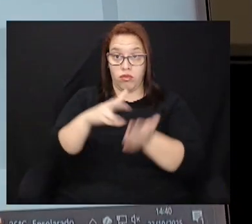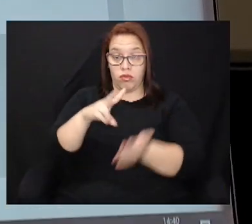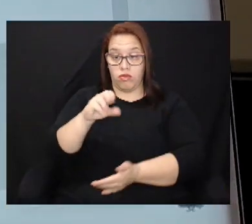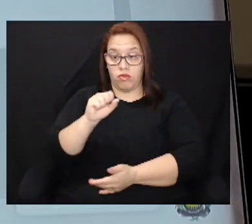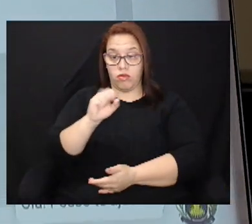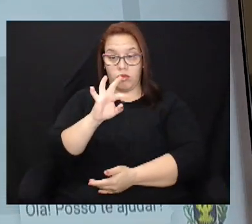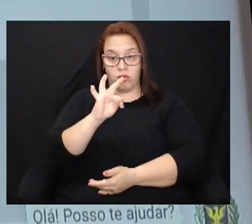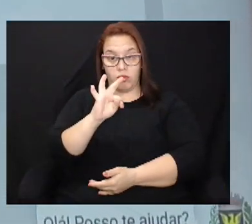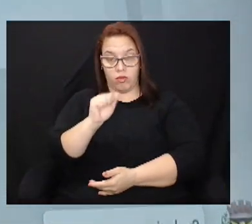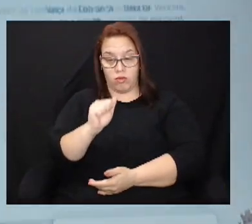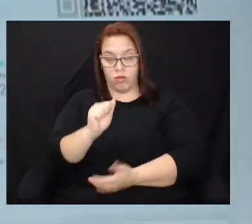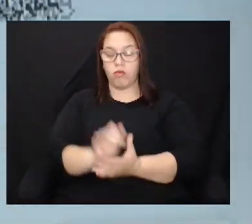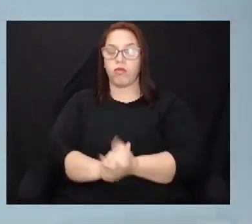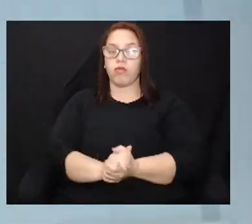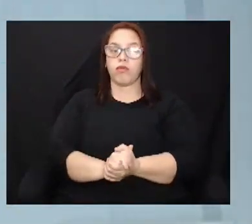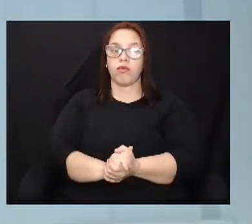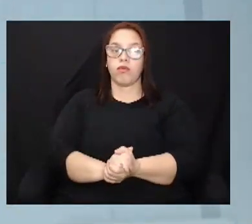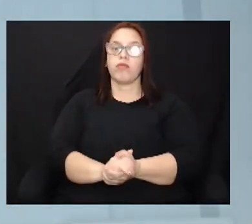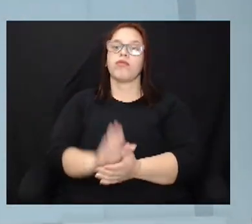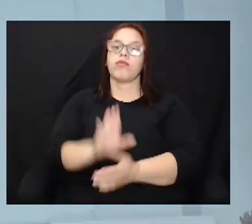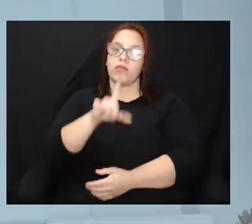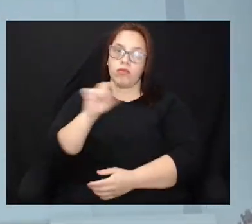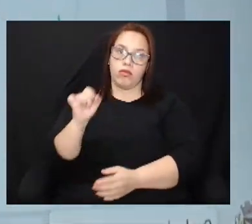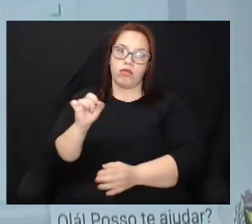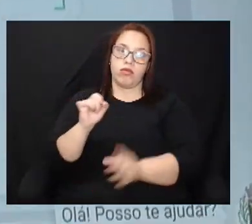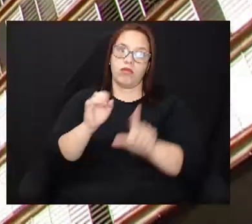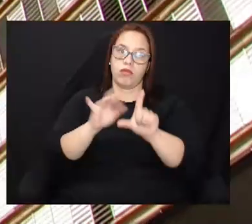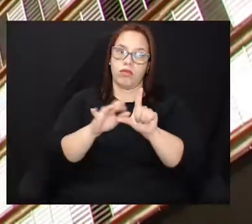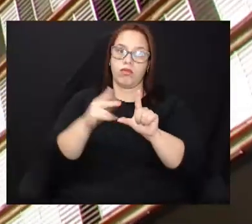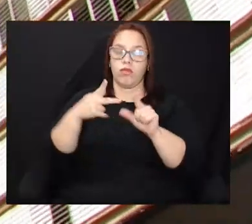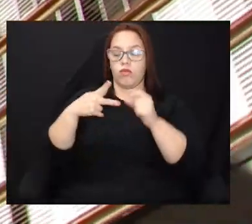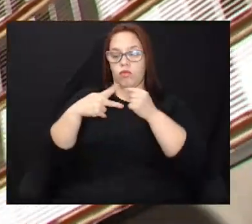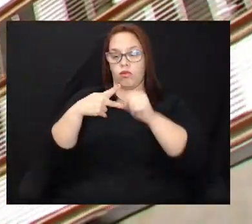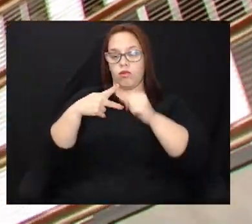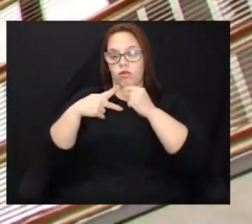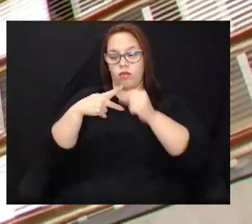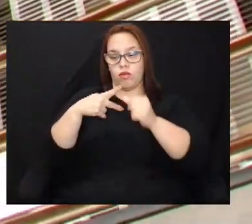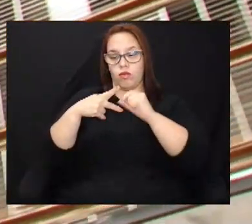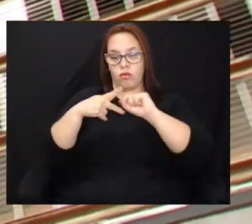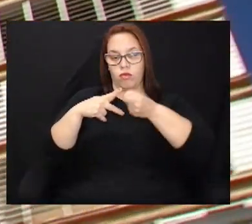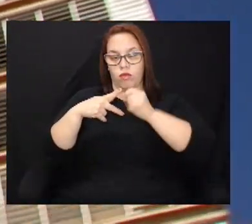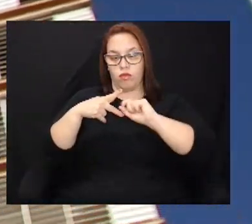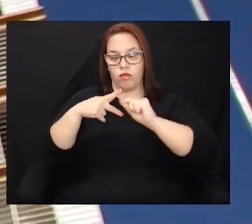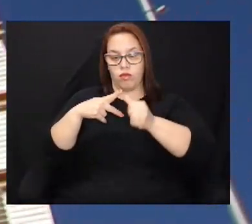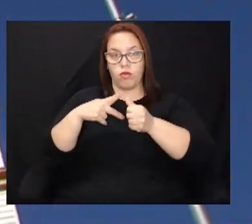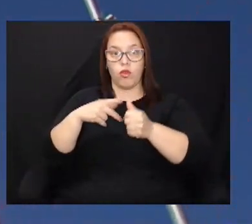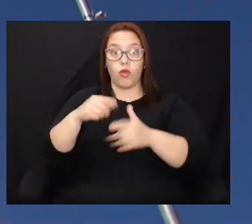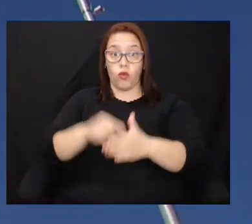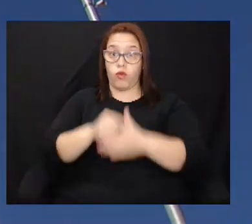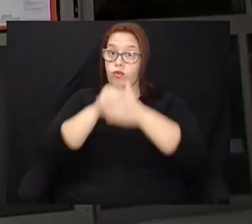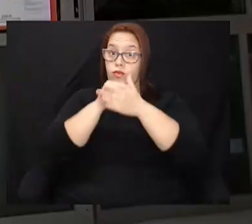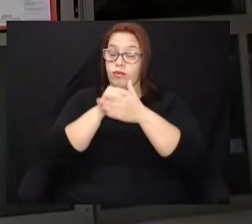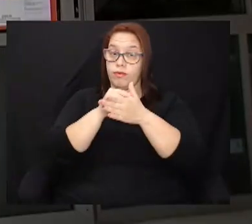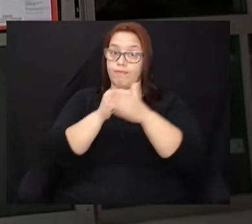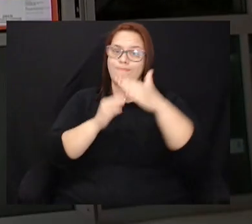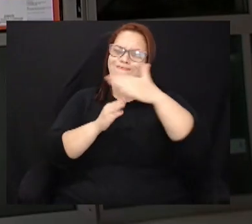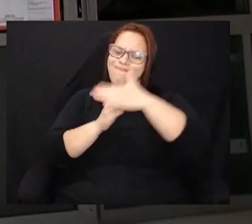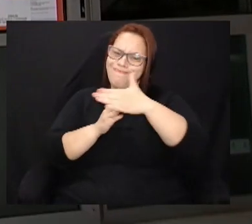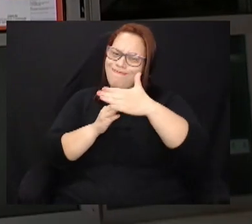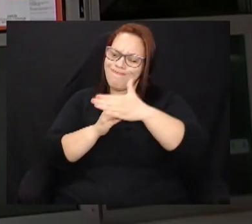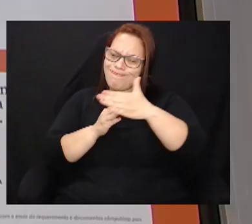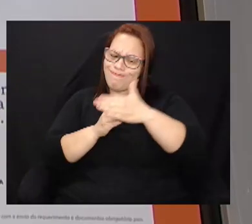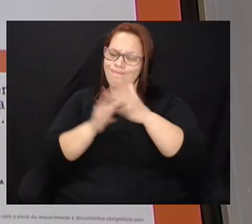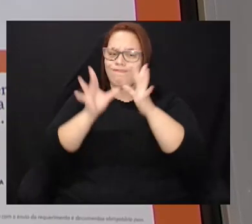vista, e já sai o código de barras ou o QR Code do Pix. O atendimento físico está limitado para alguns casos